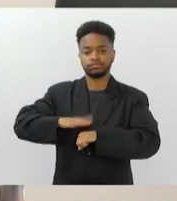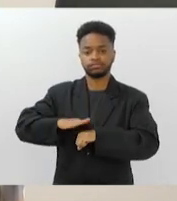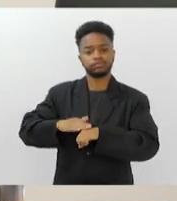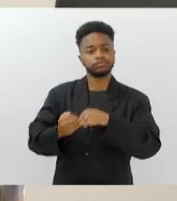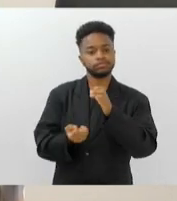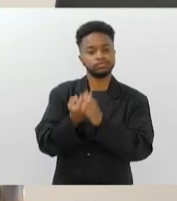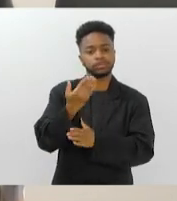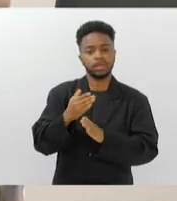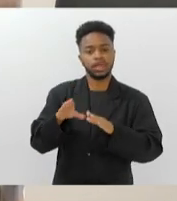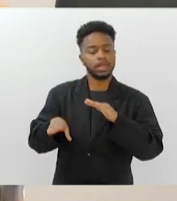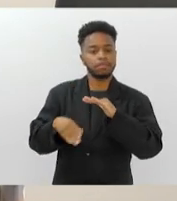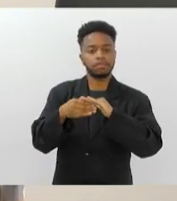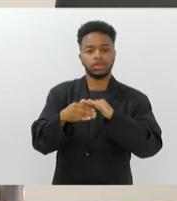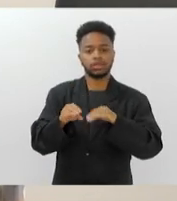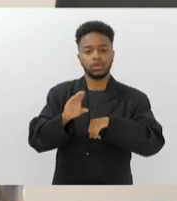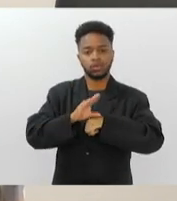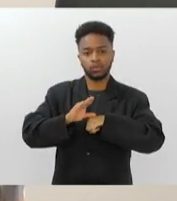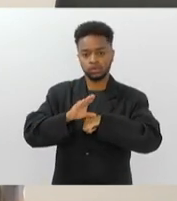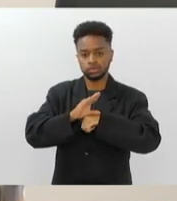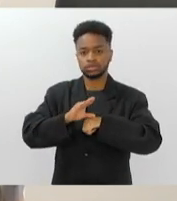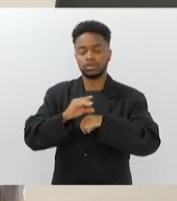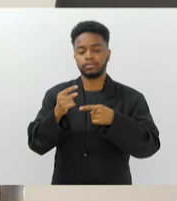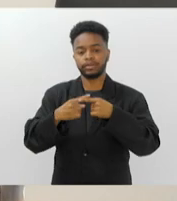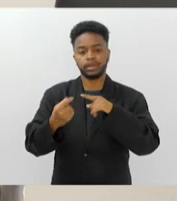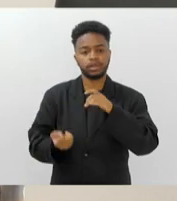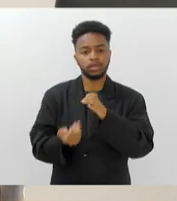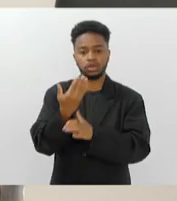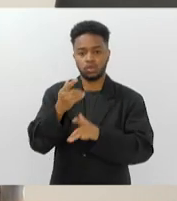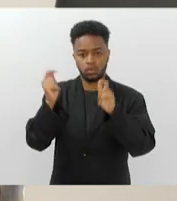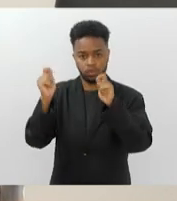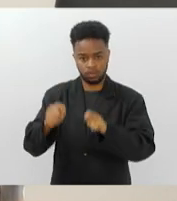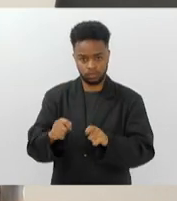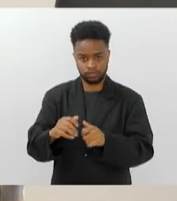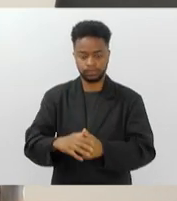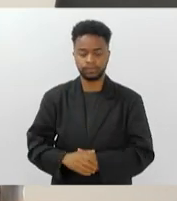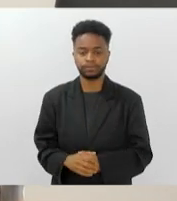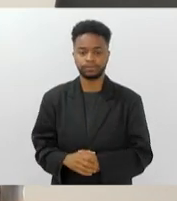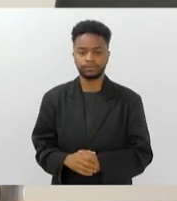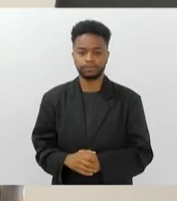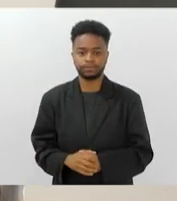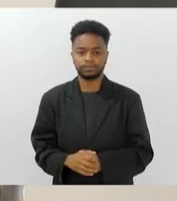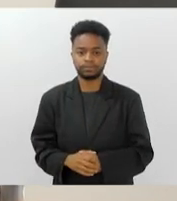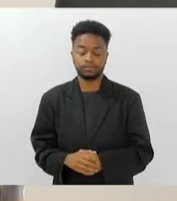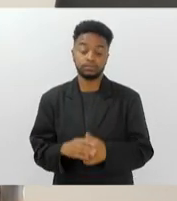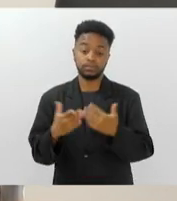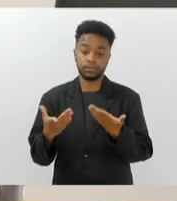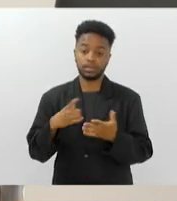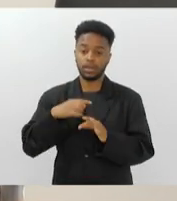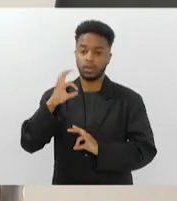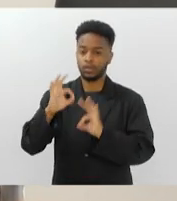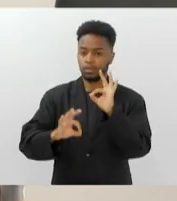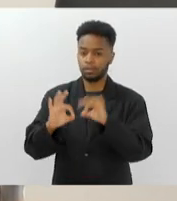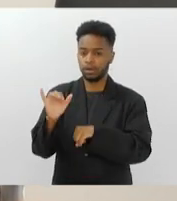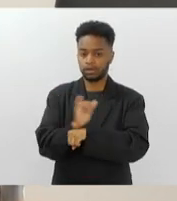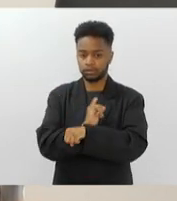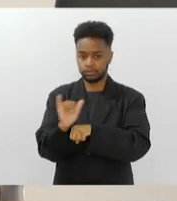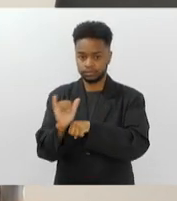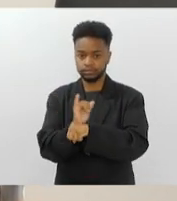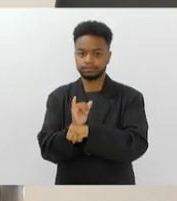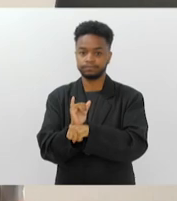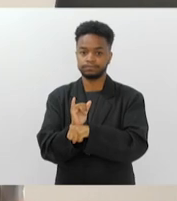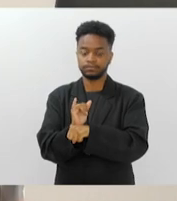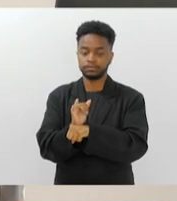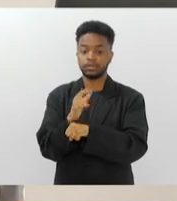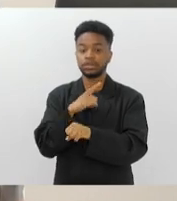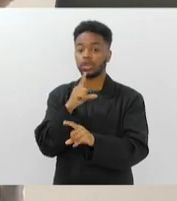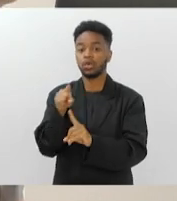da emenda constitucional que criou essa possibilidade ela o o esse plano estratégico ele tem os